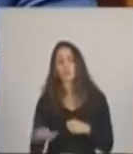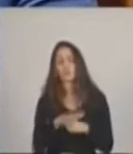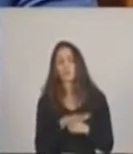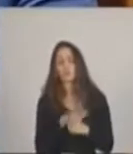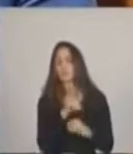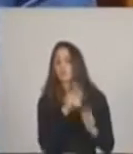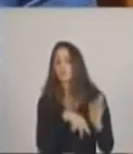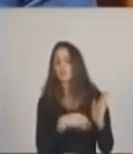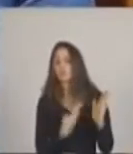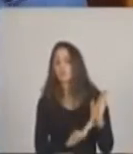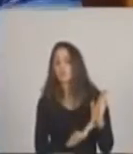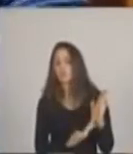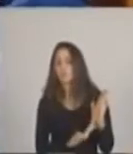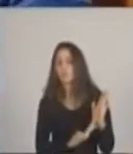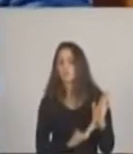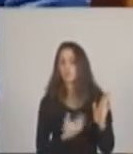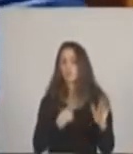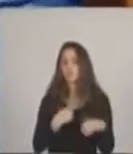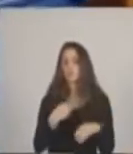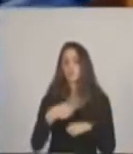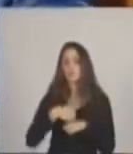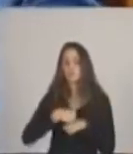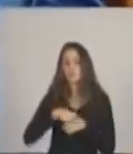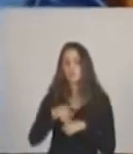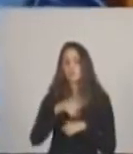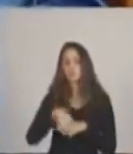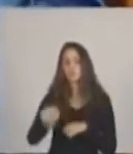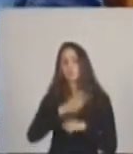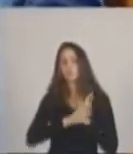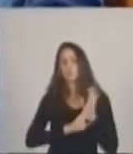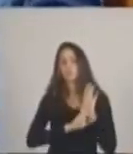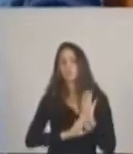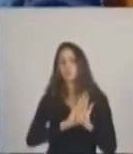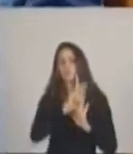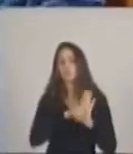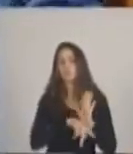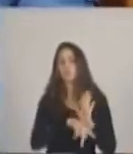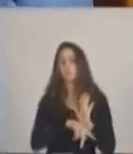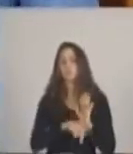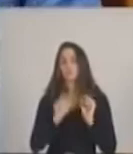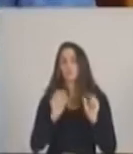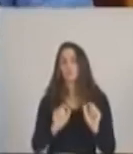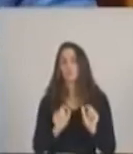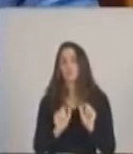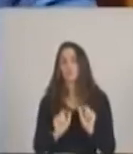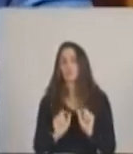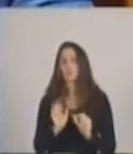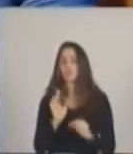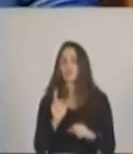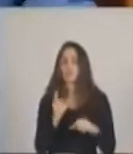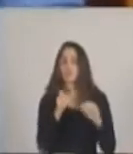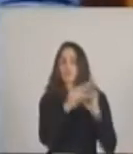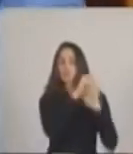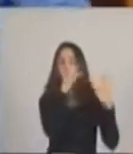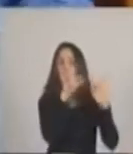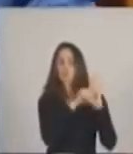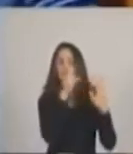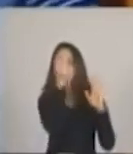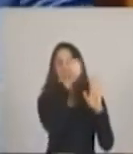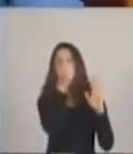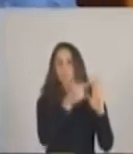projeto especificamente, e aí eu sugiro até se for representar o projeto, é que fique só os dois primeiros artigos. E essa questão da multa deixa para